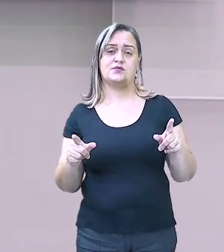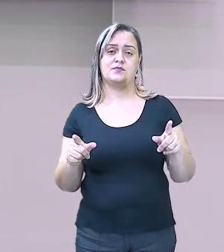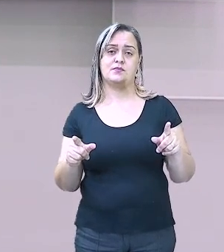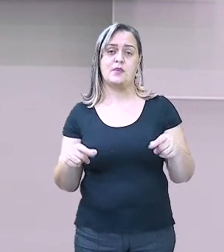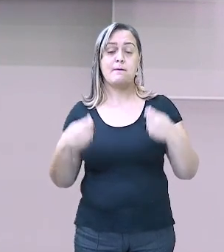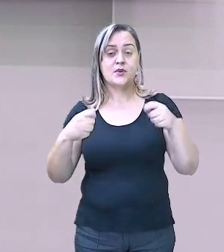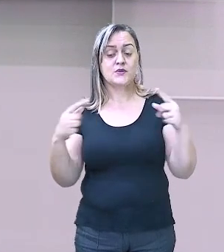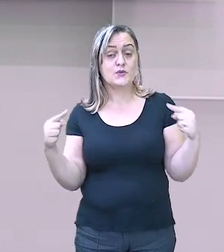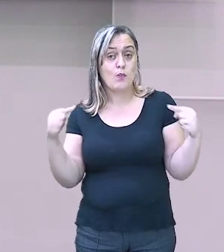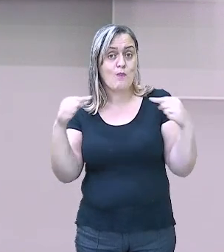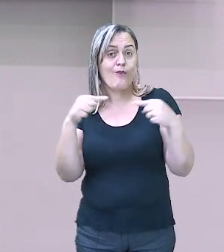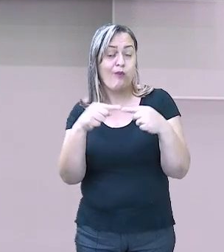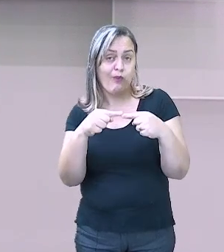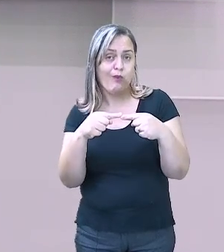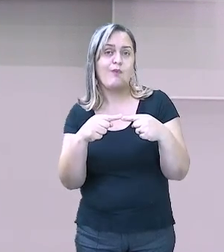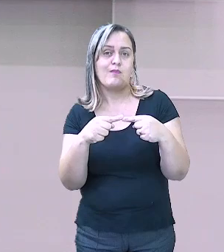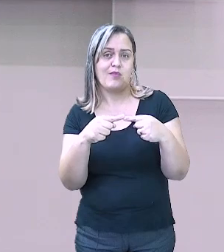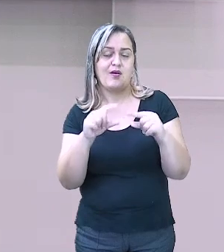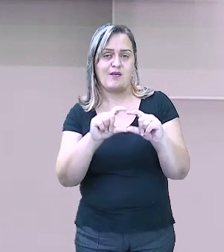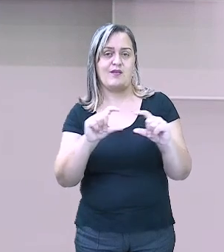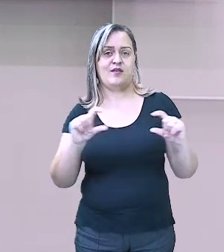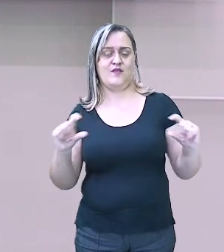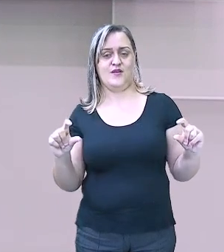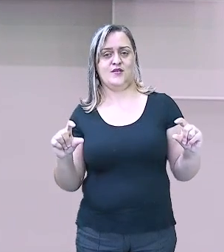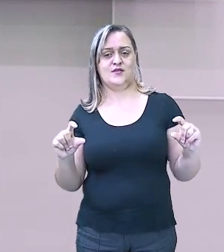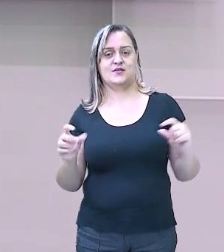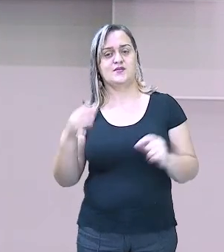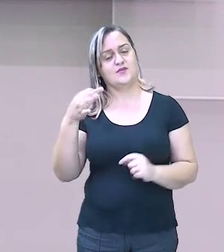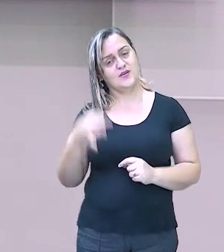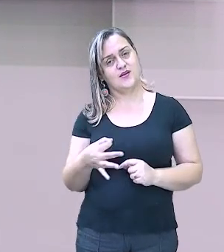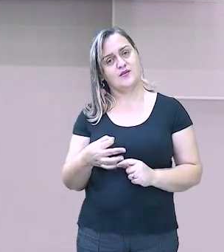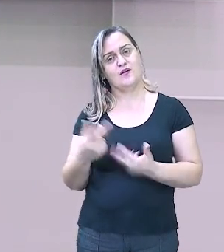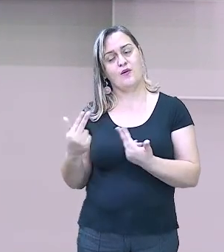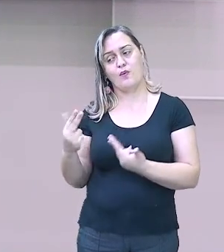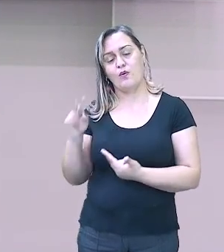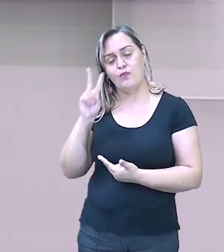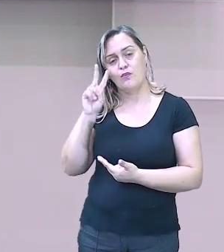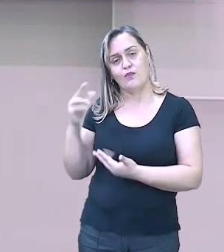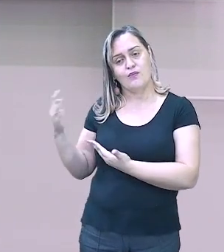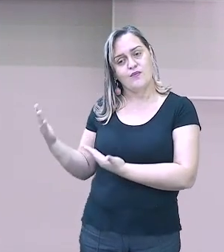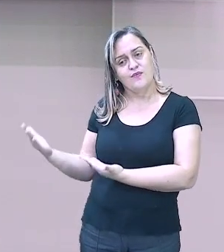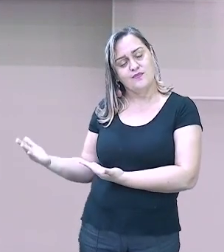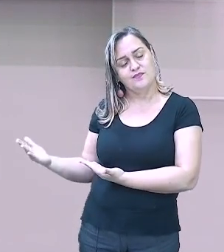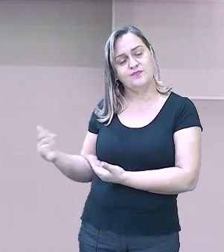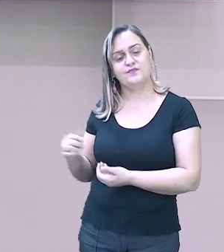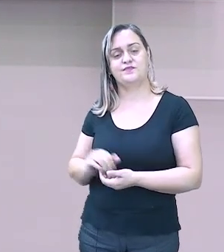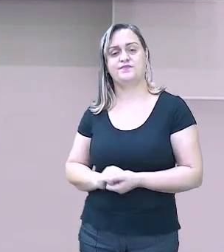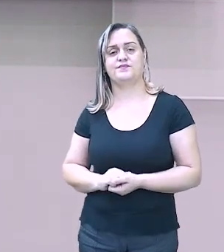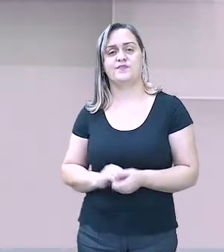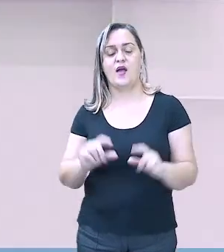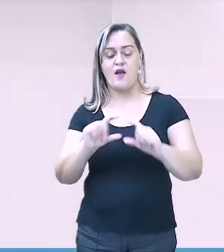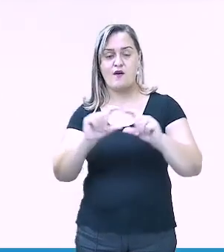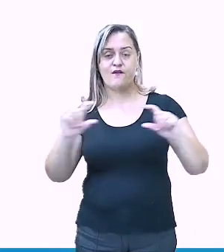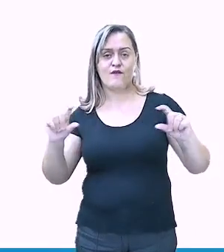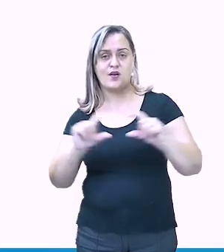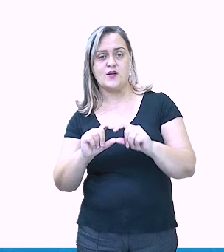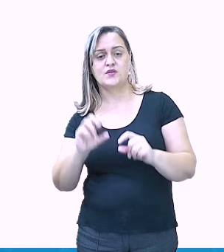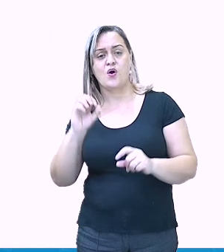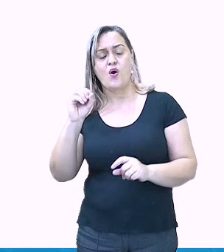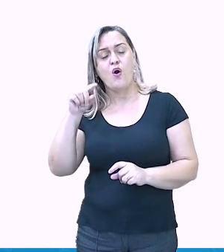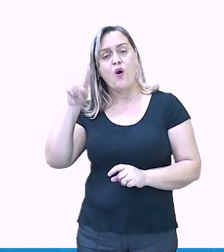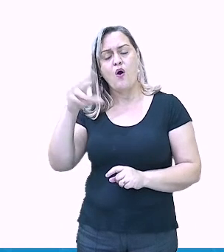com entonações diferentes. É o que nós fizemos. Novamente. Ô filha,